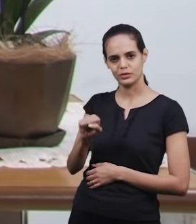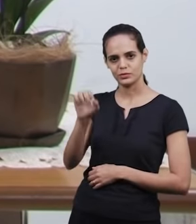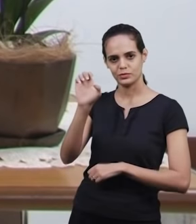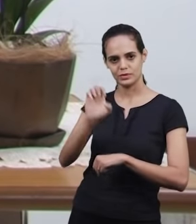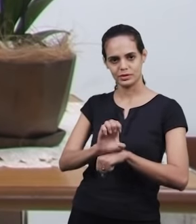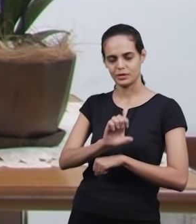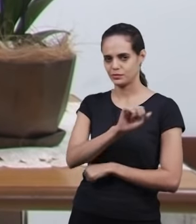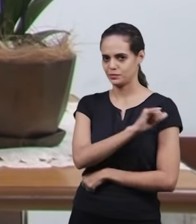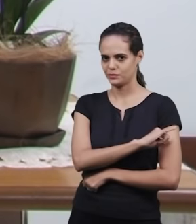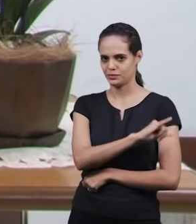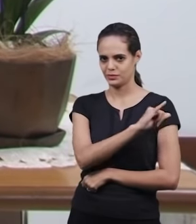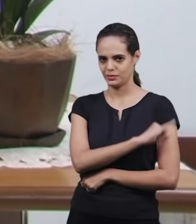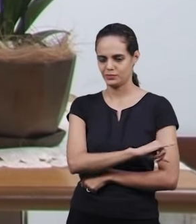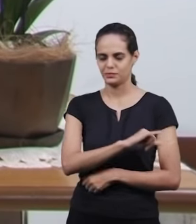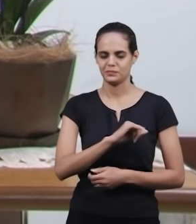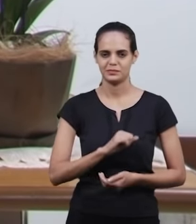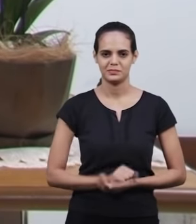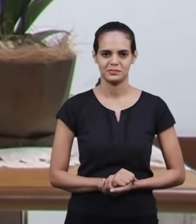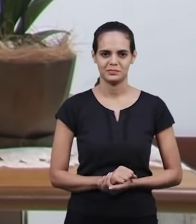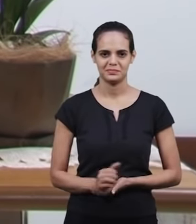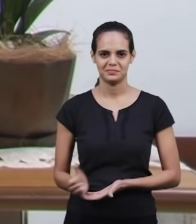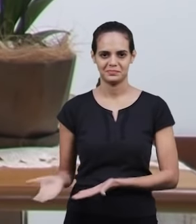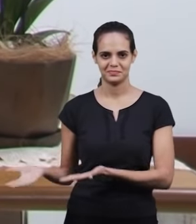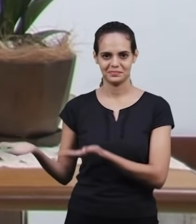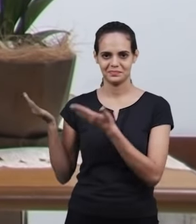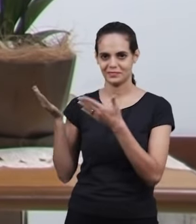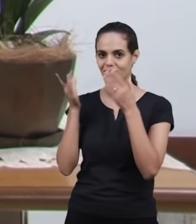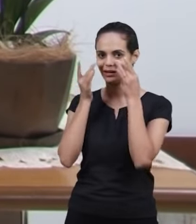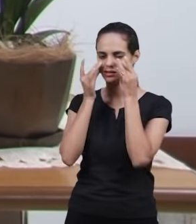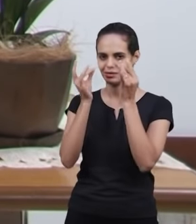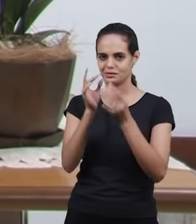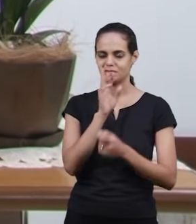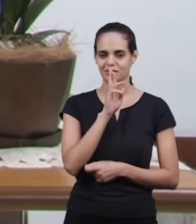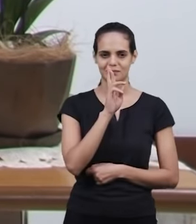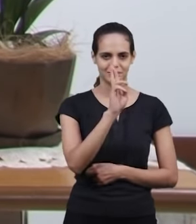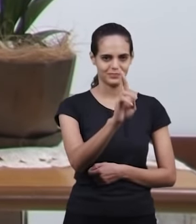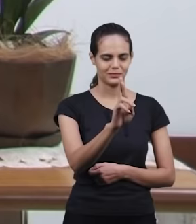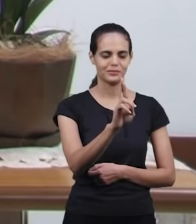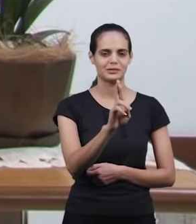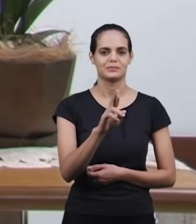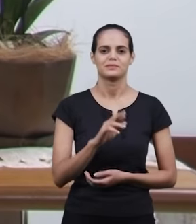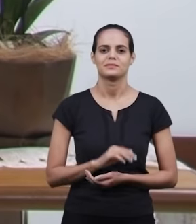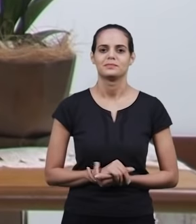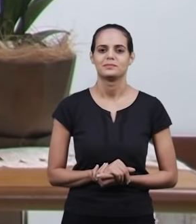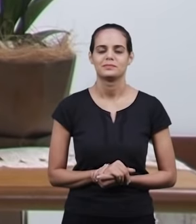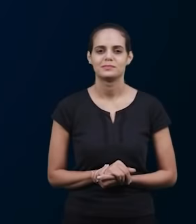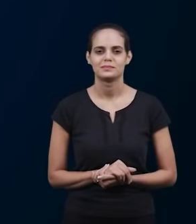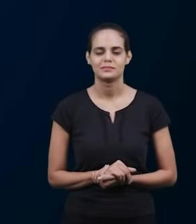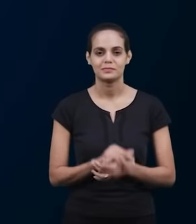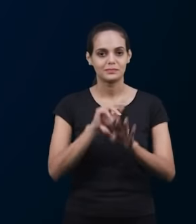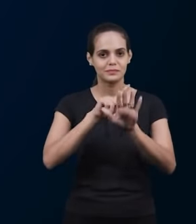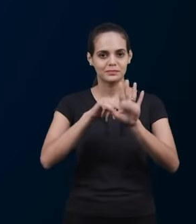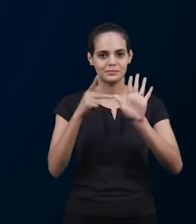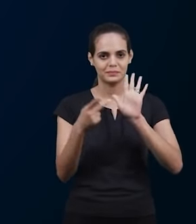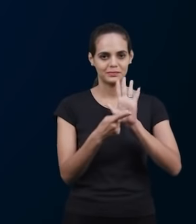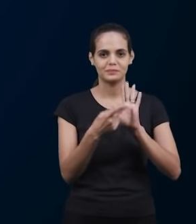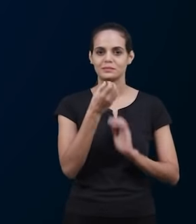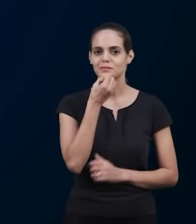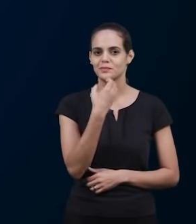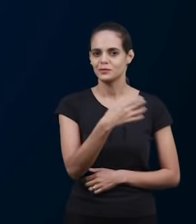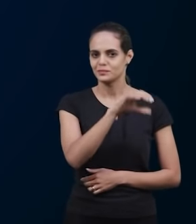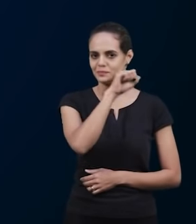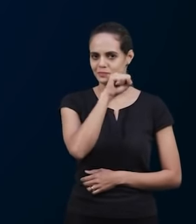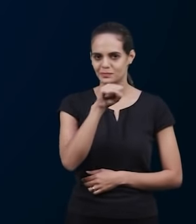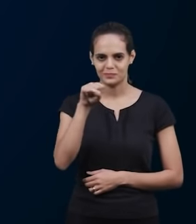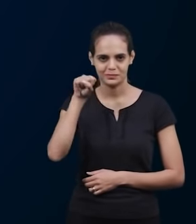de Copacabana, aqui no Rio de Janeiro. Vamos ouvir então com atenção a resposta do nosso intermediário. É a parábola